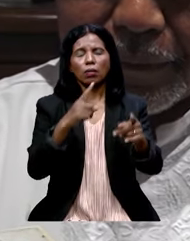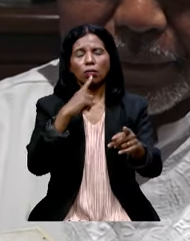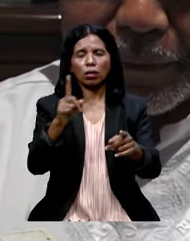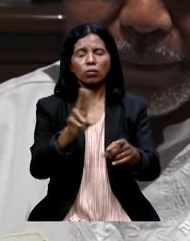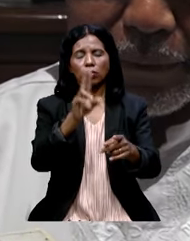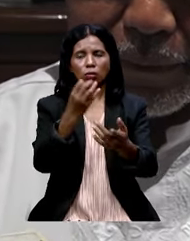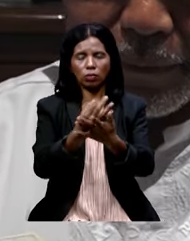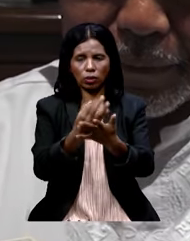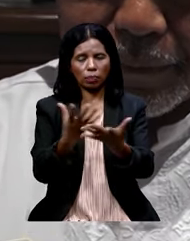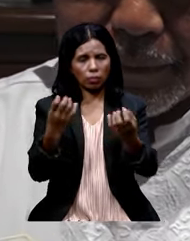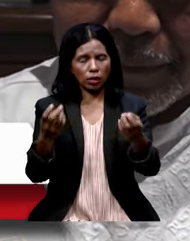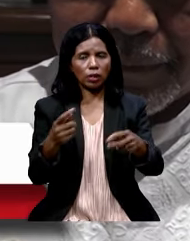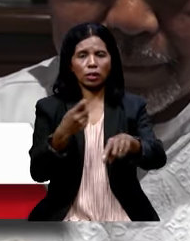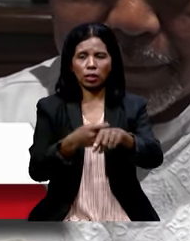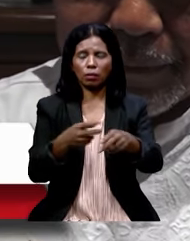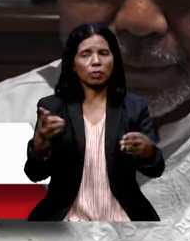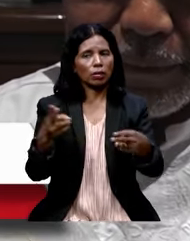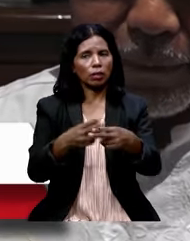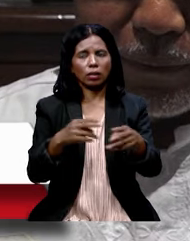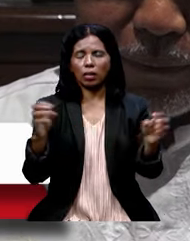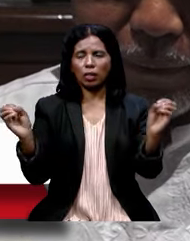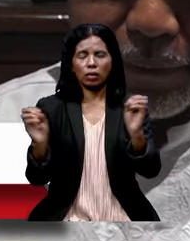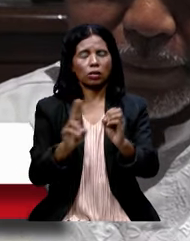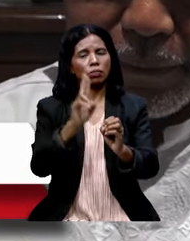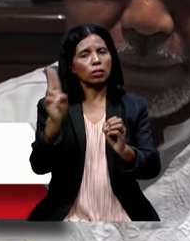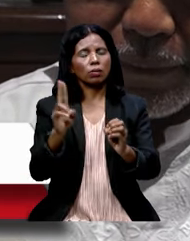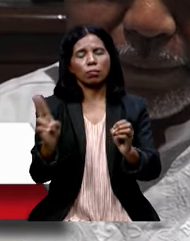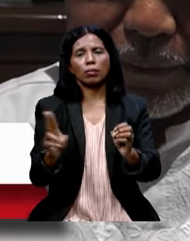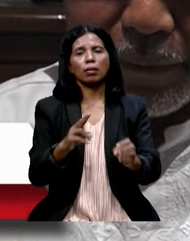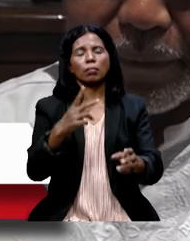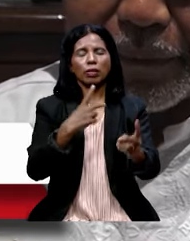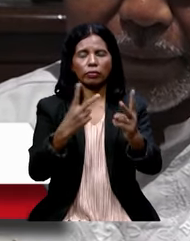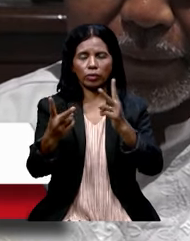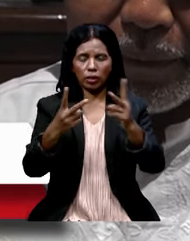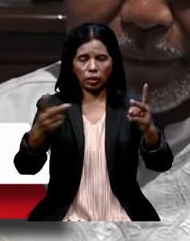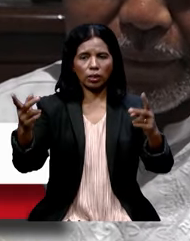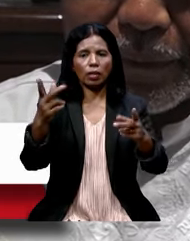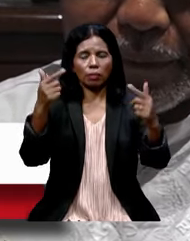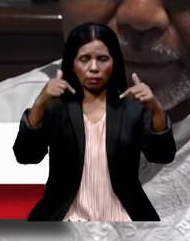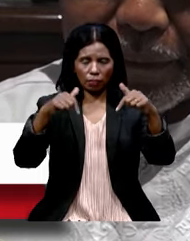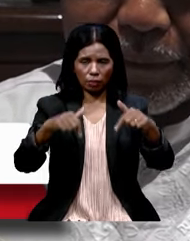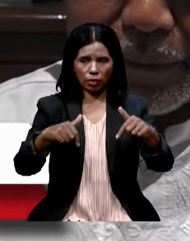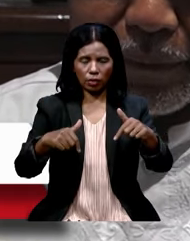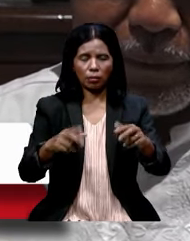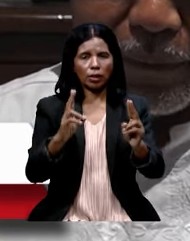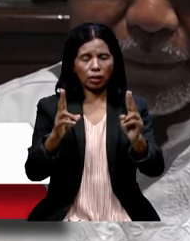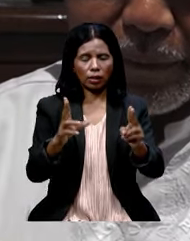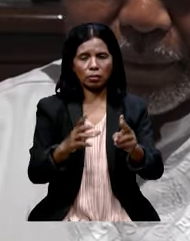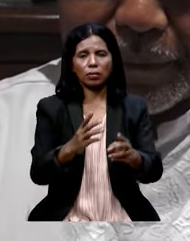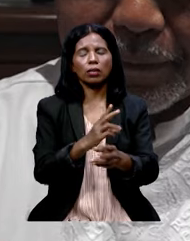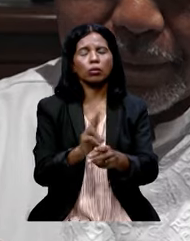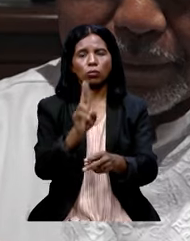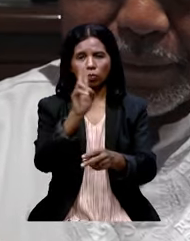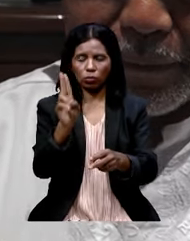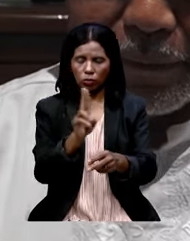serão feitos não são gastos apenas para visita, são gastos de obras que